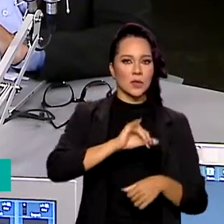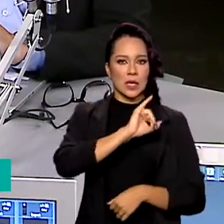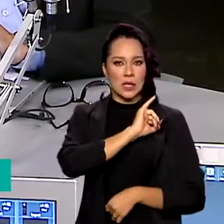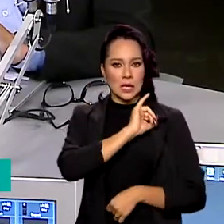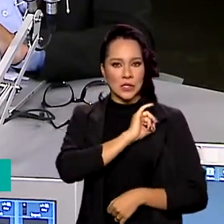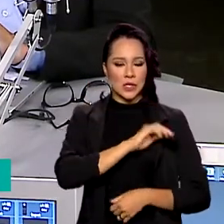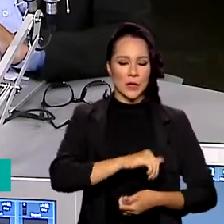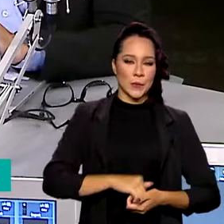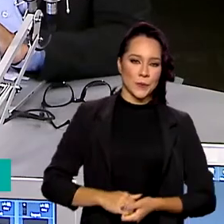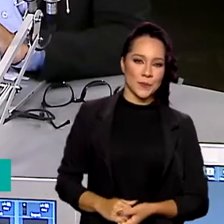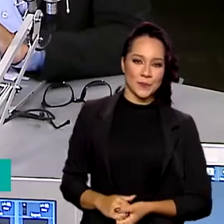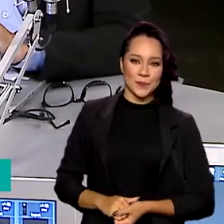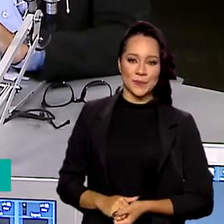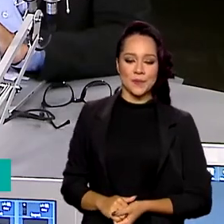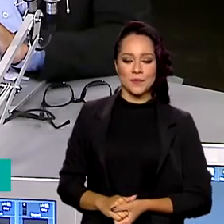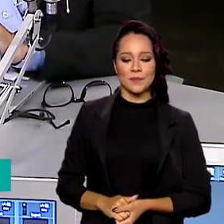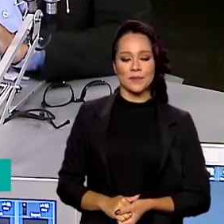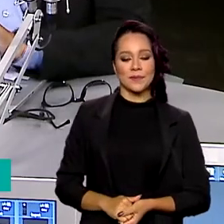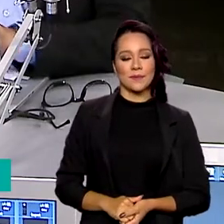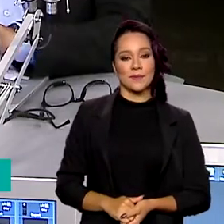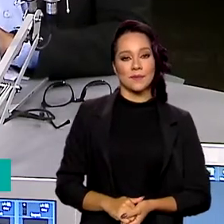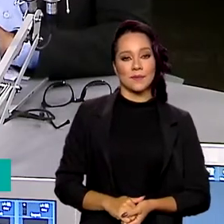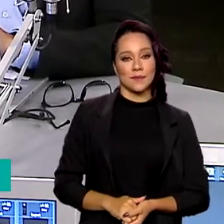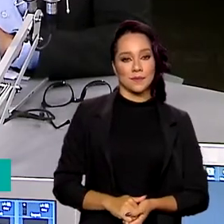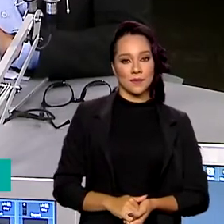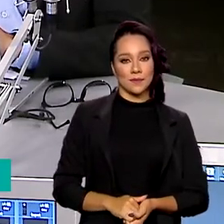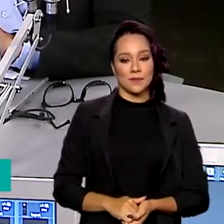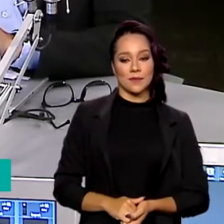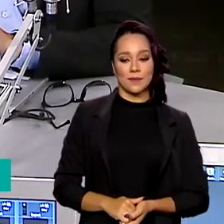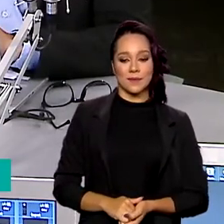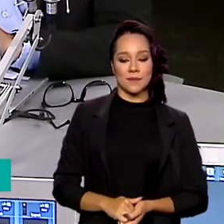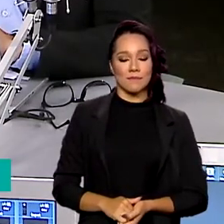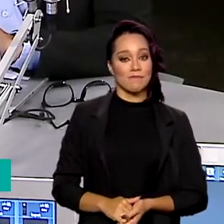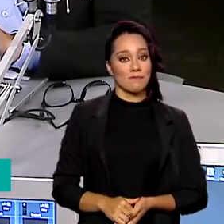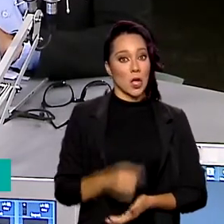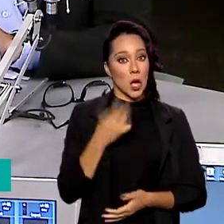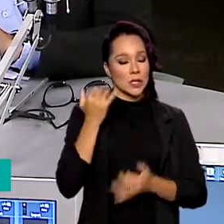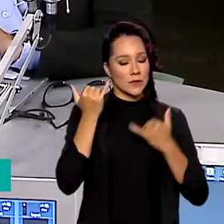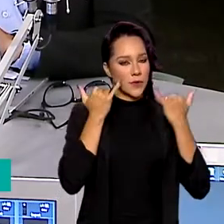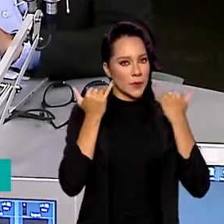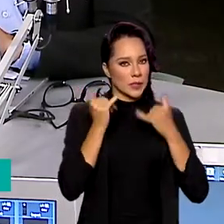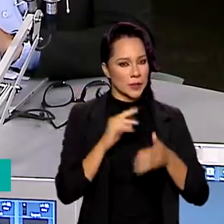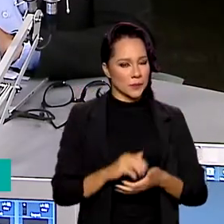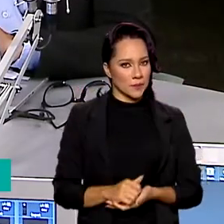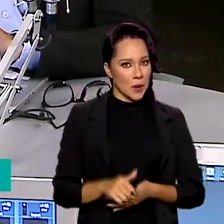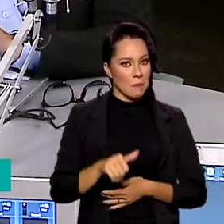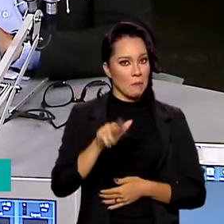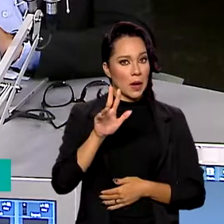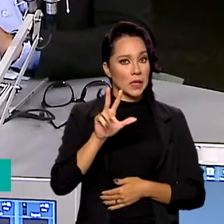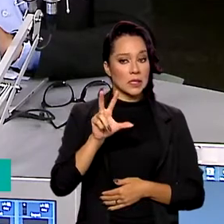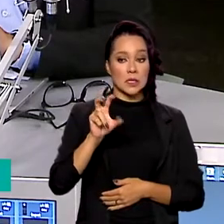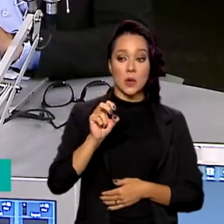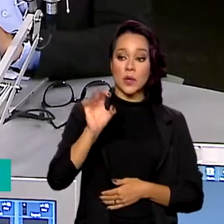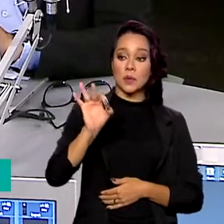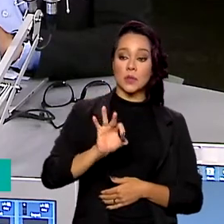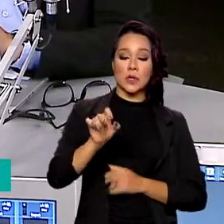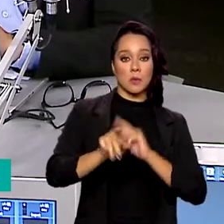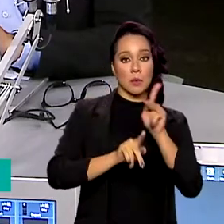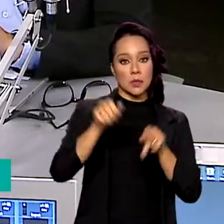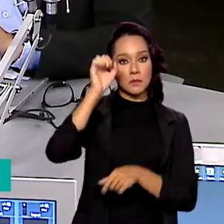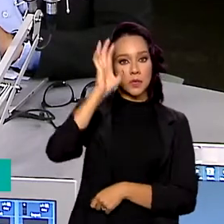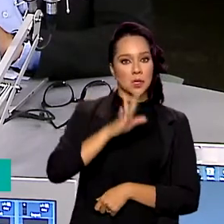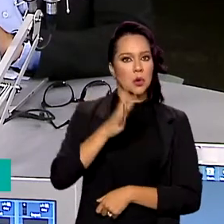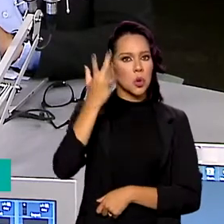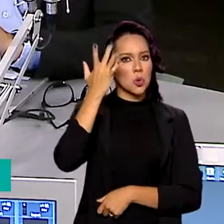da Rádio Nacional em Brasília Bruno Mendes e olha essa informação mais da metade dos brasileiros